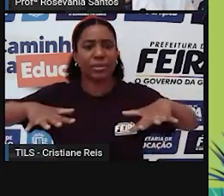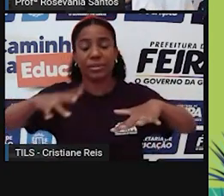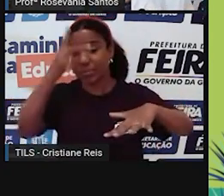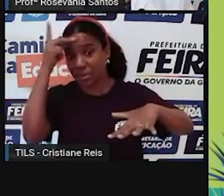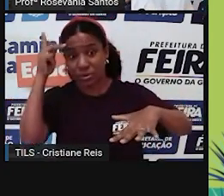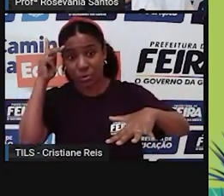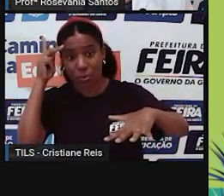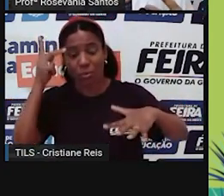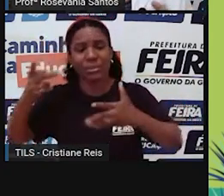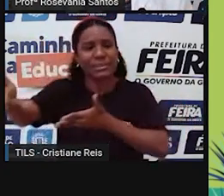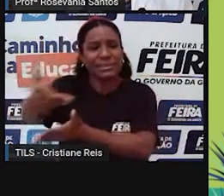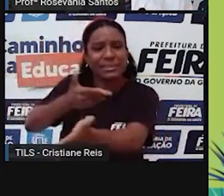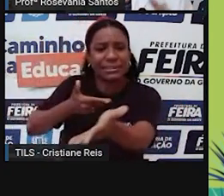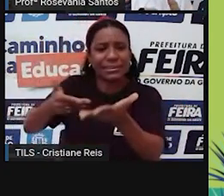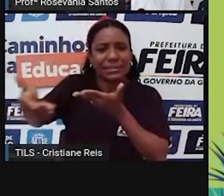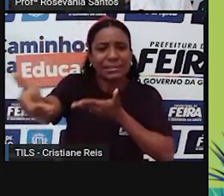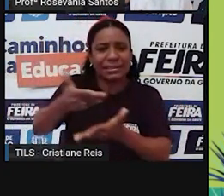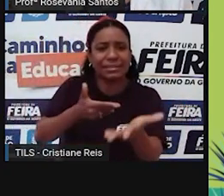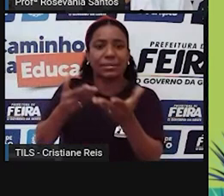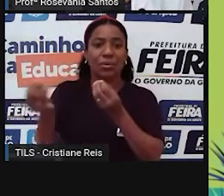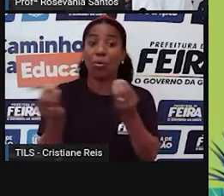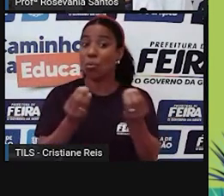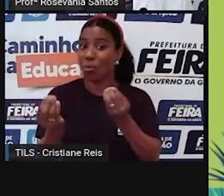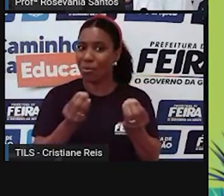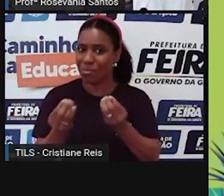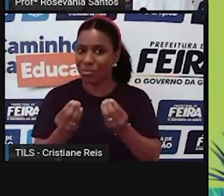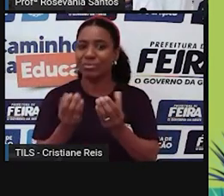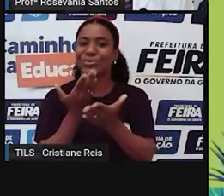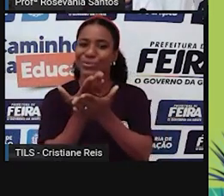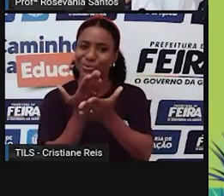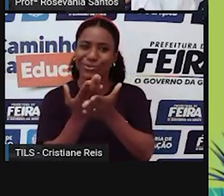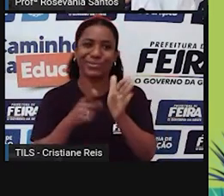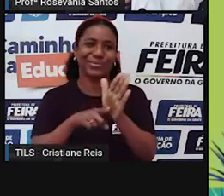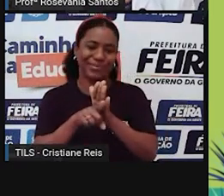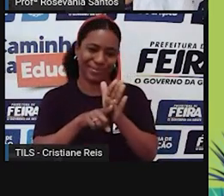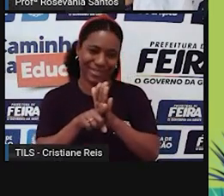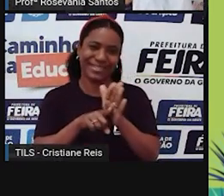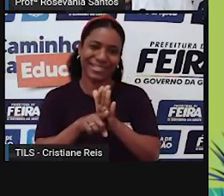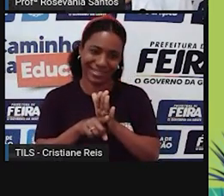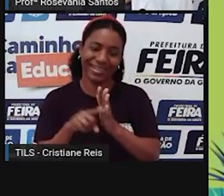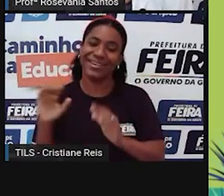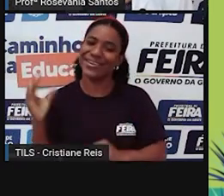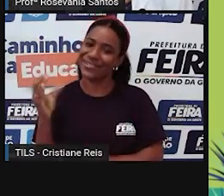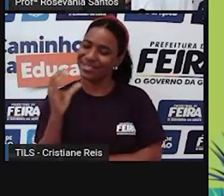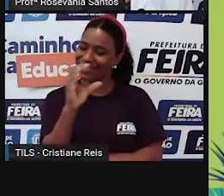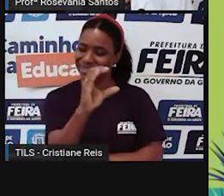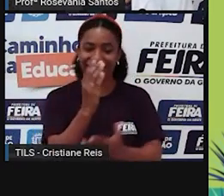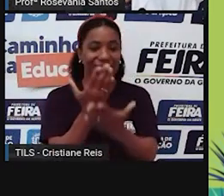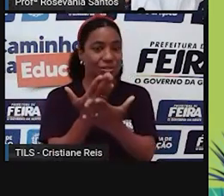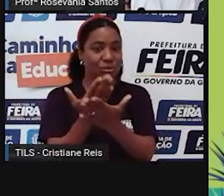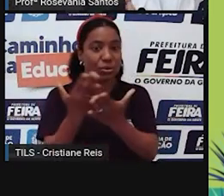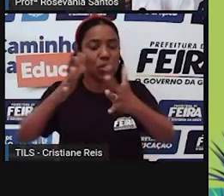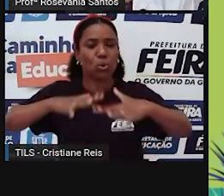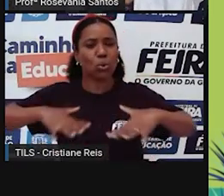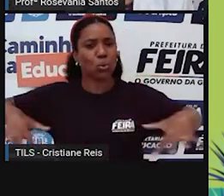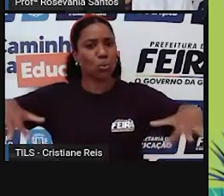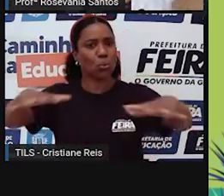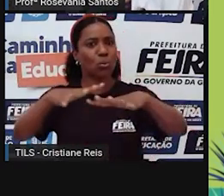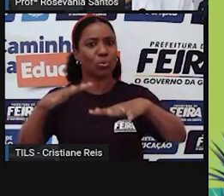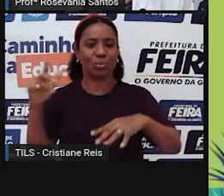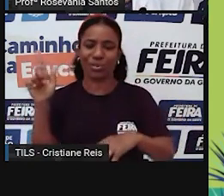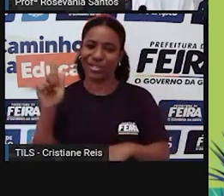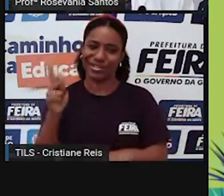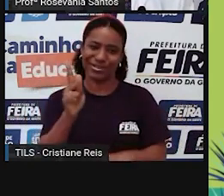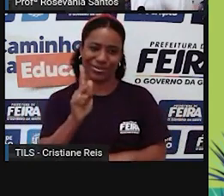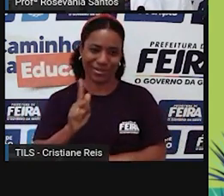para a geografia humana. Então, a geografia nada mais é do que essa ciência que estuda o espaço geográfico. Como é que está